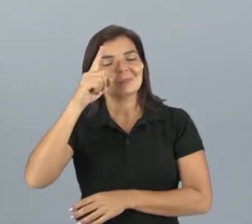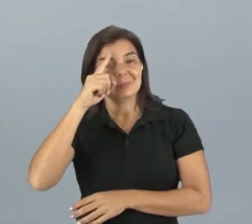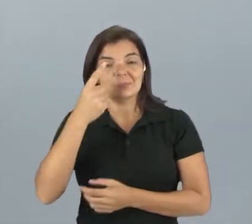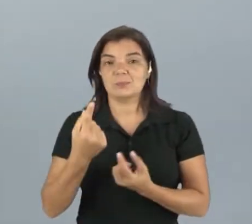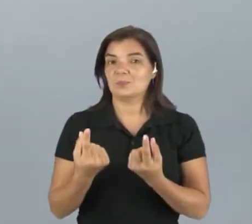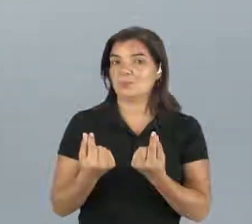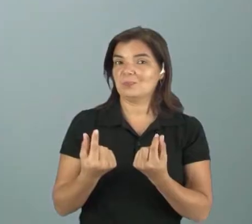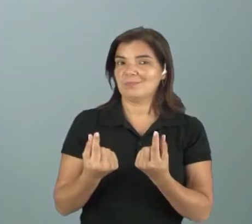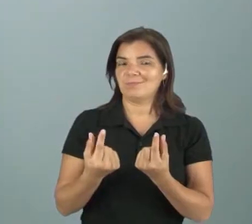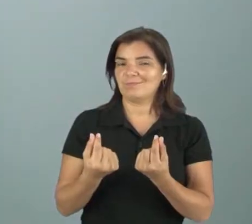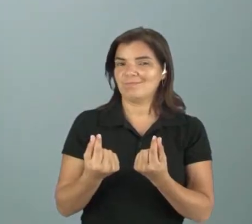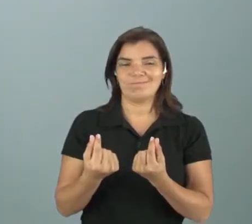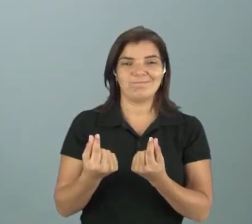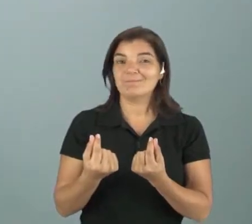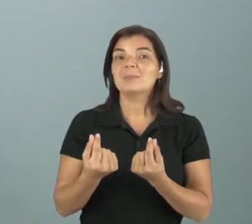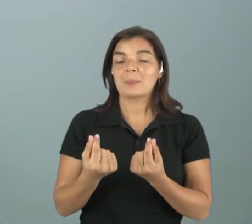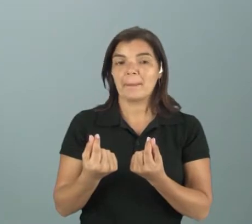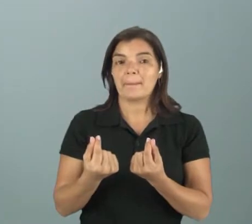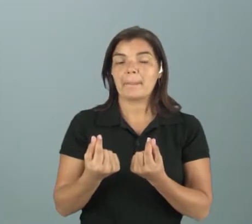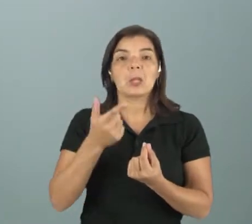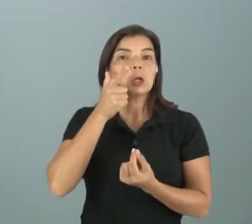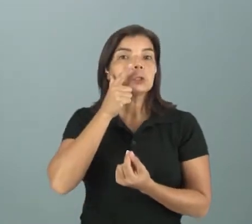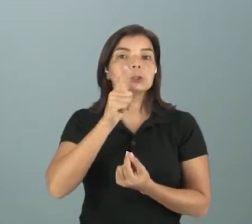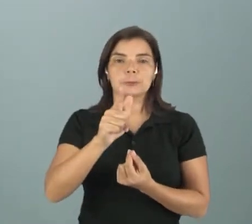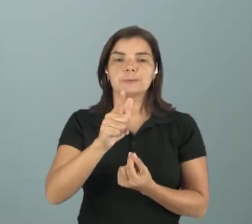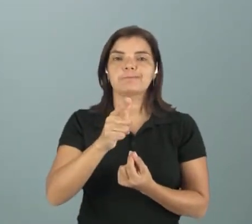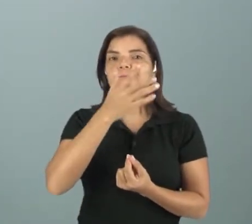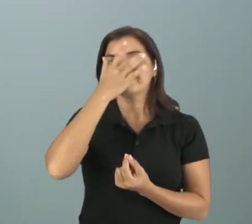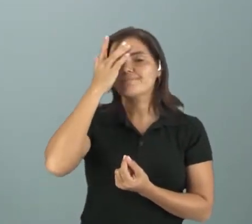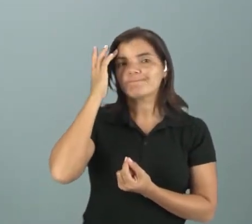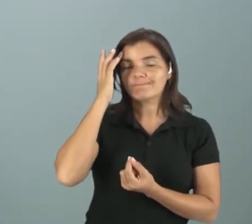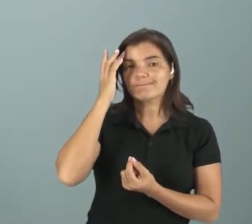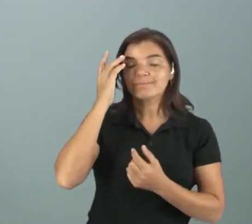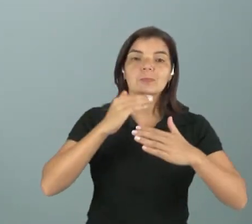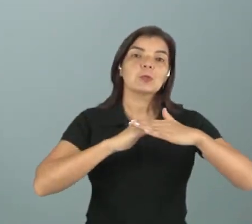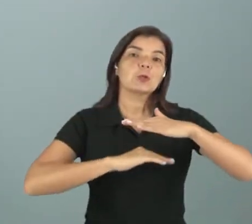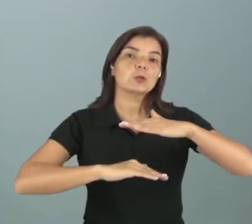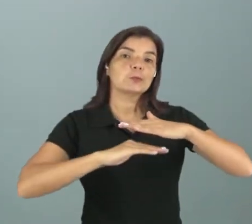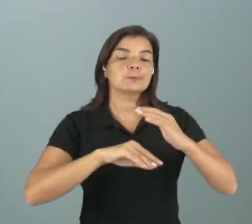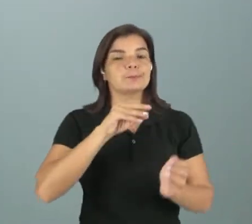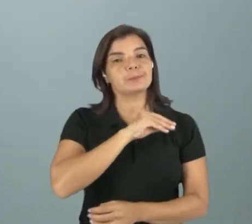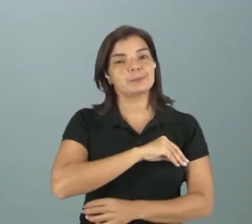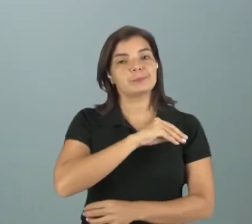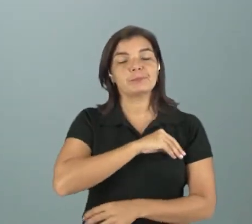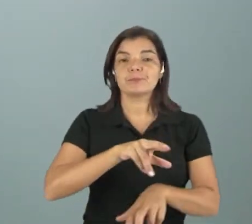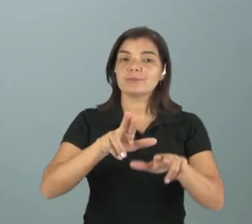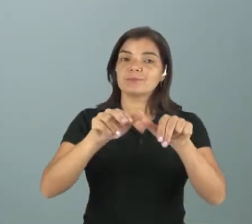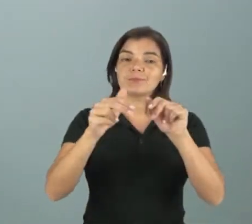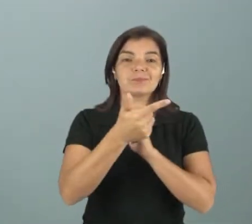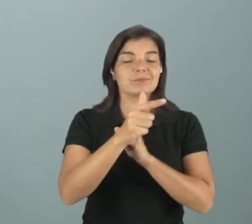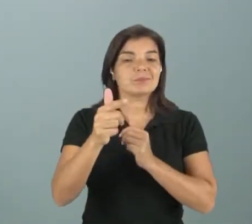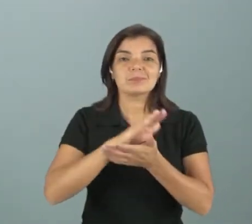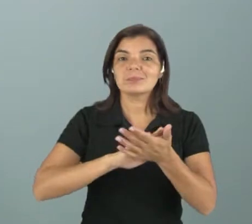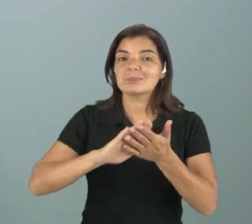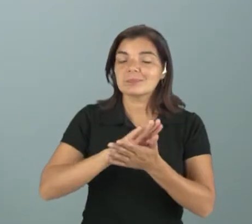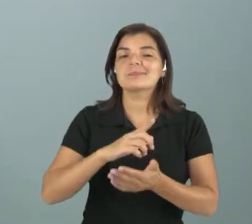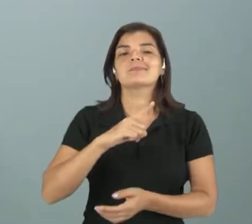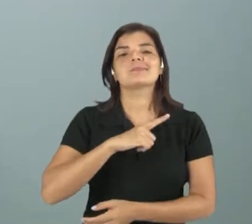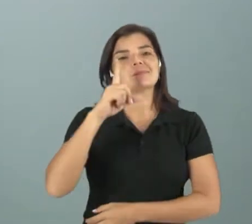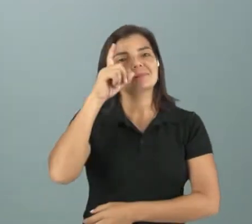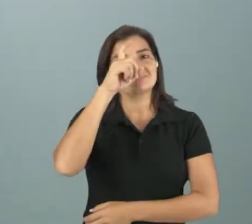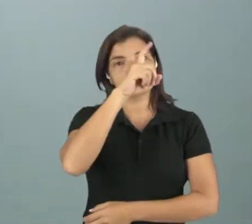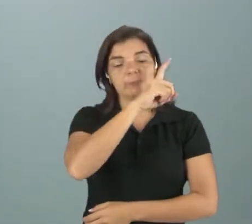preços delas não estão ao alcance dessas pessoas de baixa renda que nunca tiveram nada e que têm dificuldade